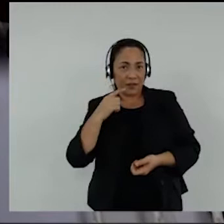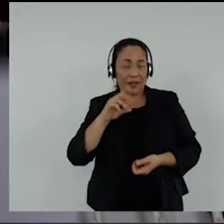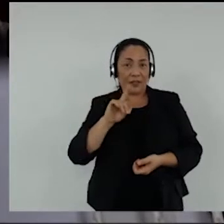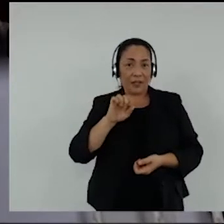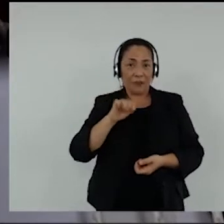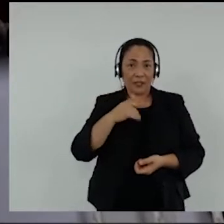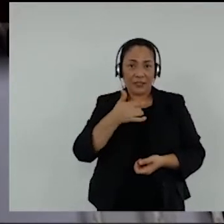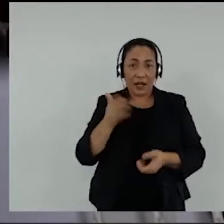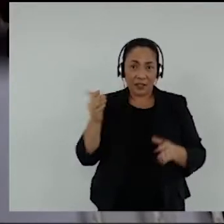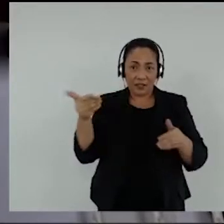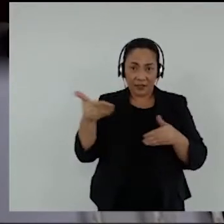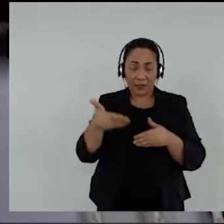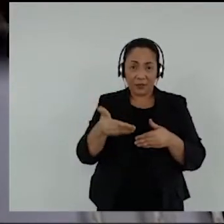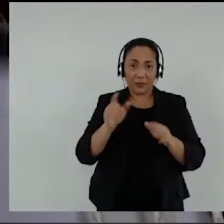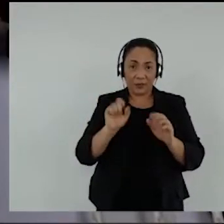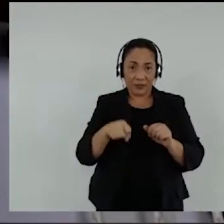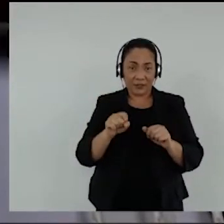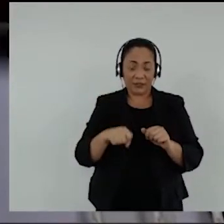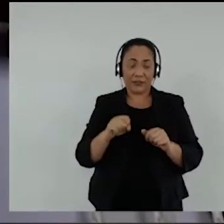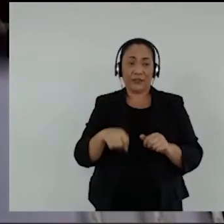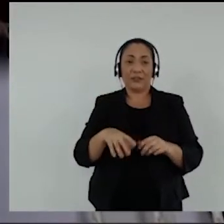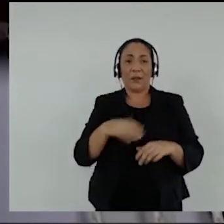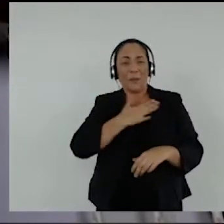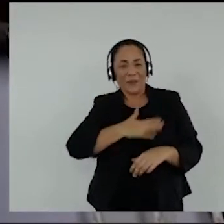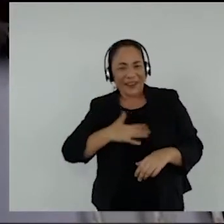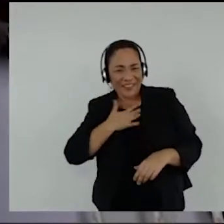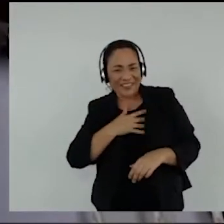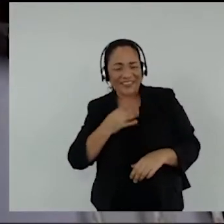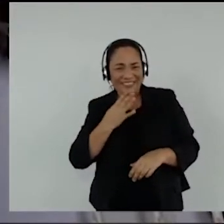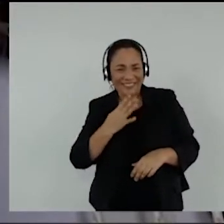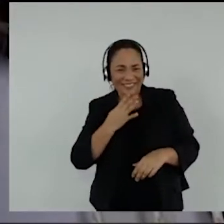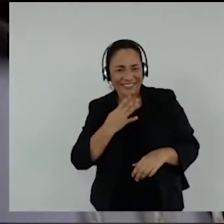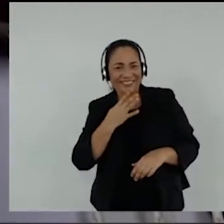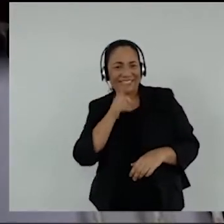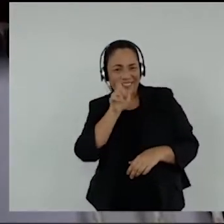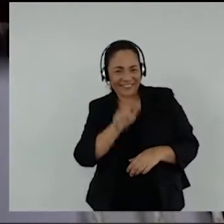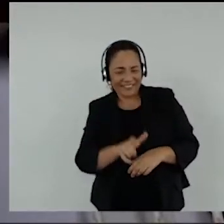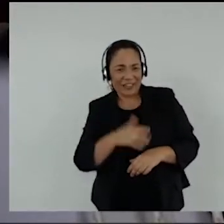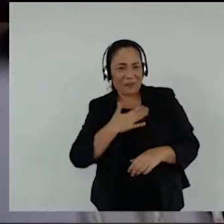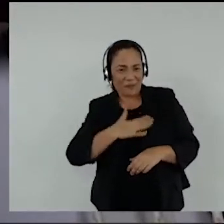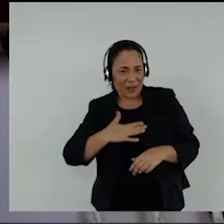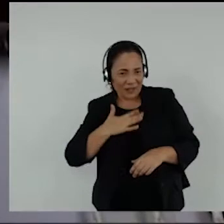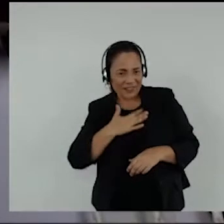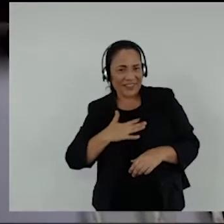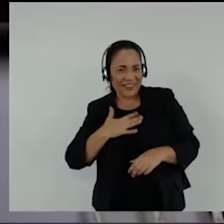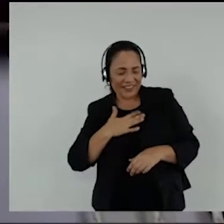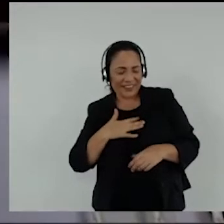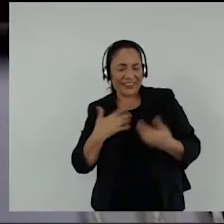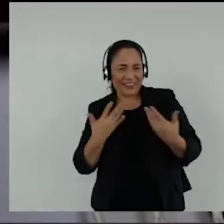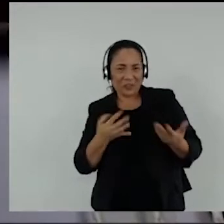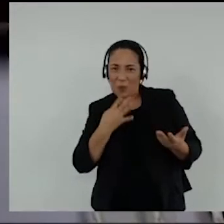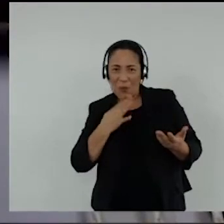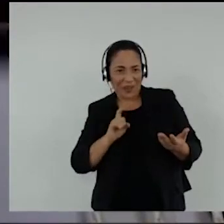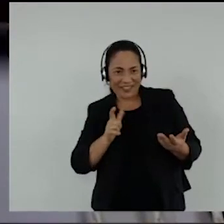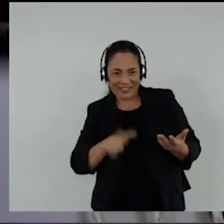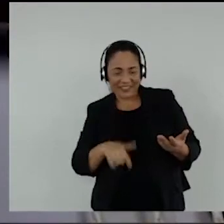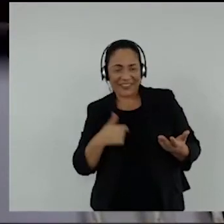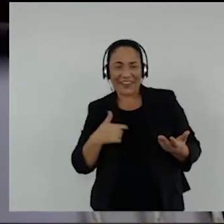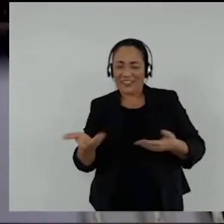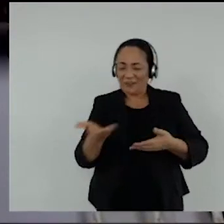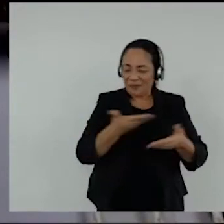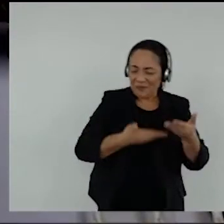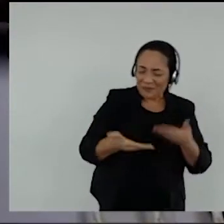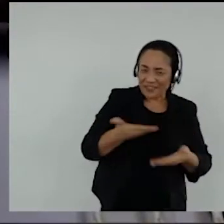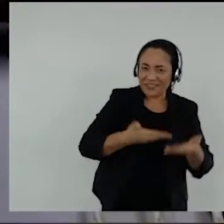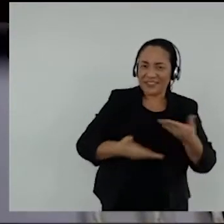sala, é isso? Sim. Sim, então prazer, doutor, prazer conhecê-lo, que não conhecia, então prazer em compartilhar essa mesa